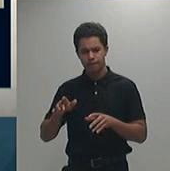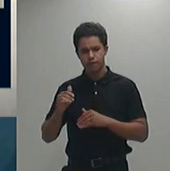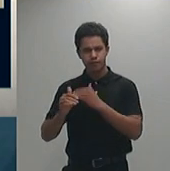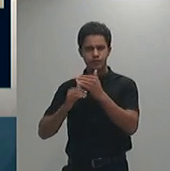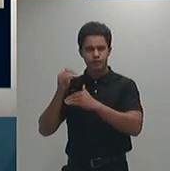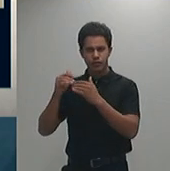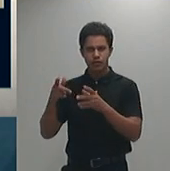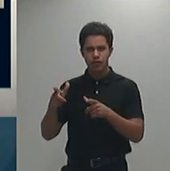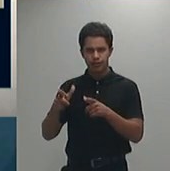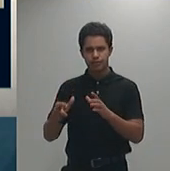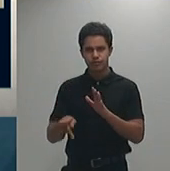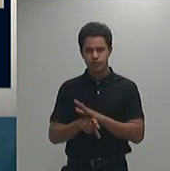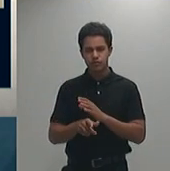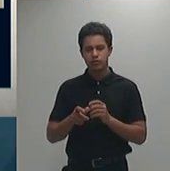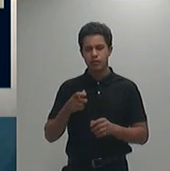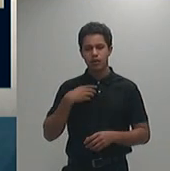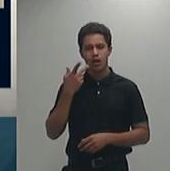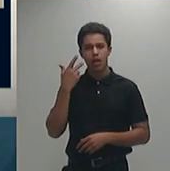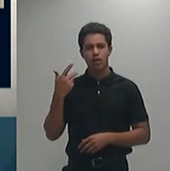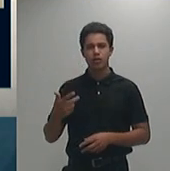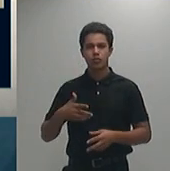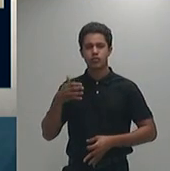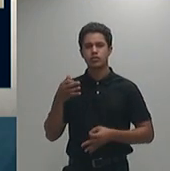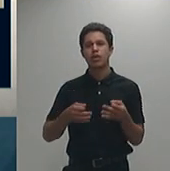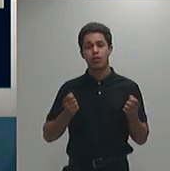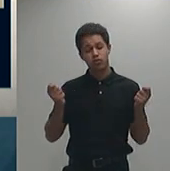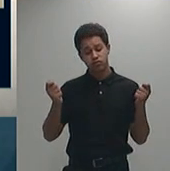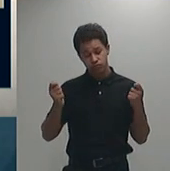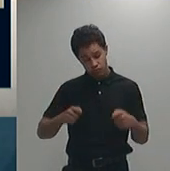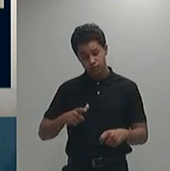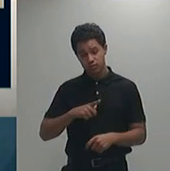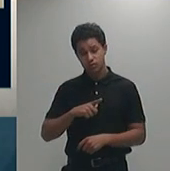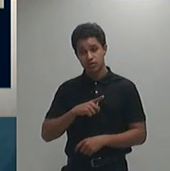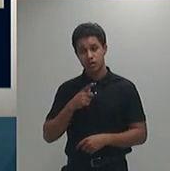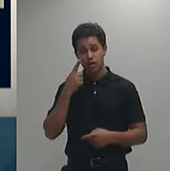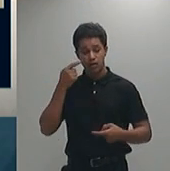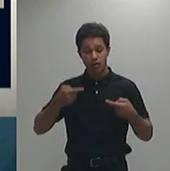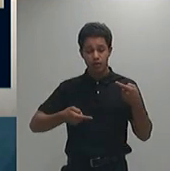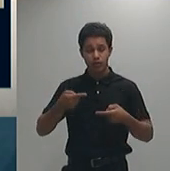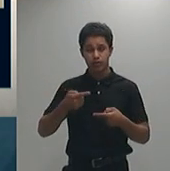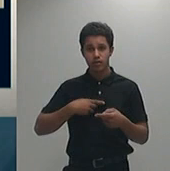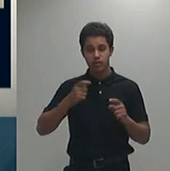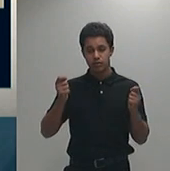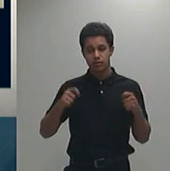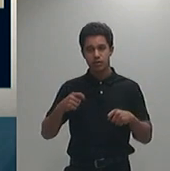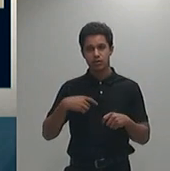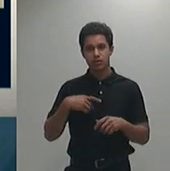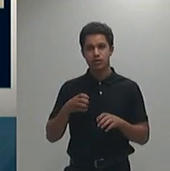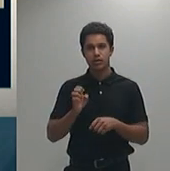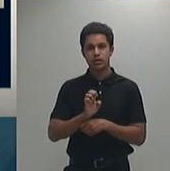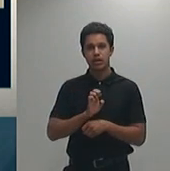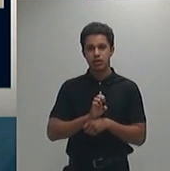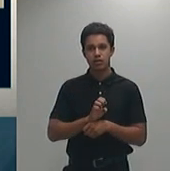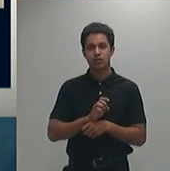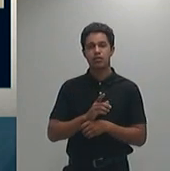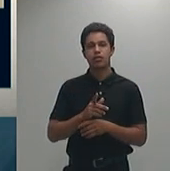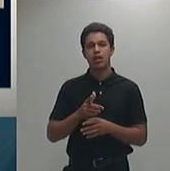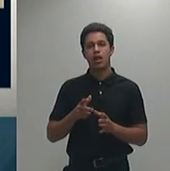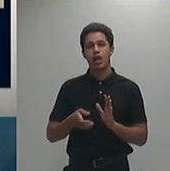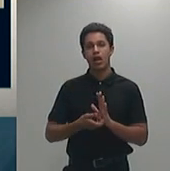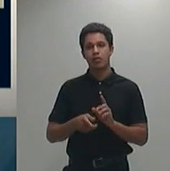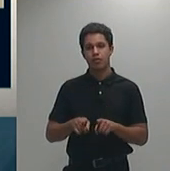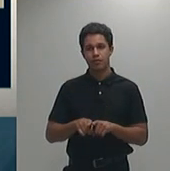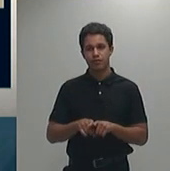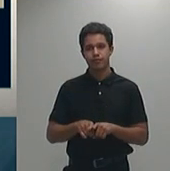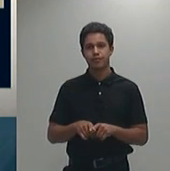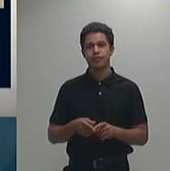natureza jurisdicional sendo possível existência de conflito de competência entre juízo estatal e camarão litoral e prosseguindo